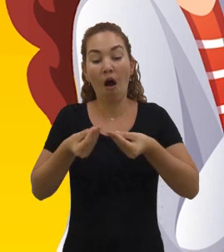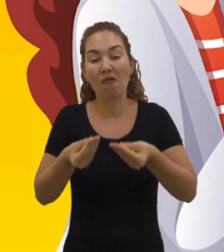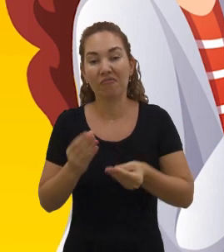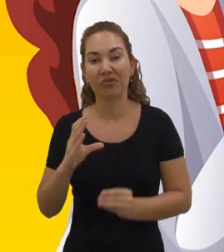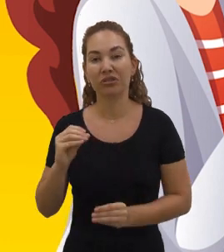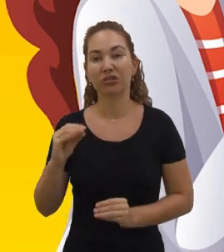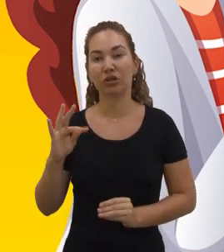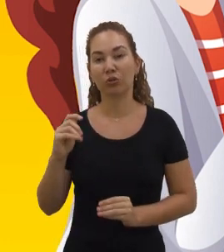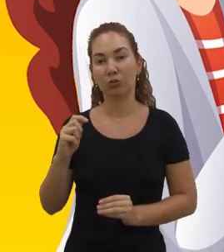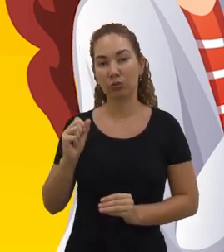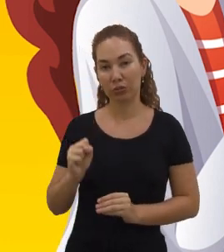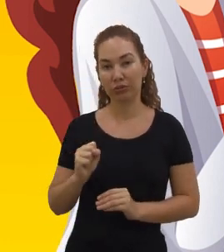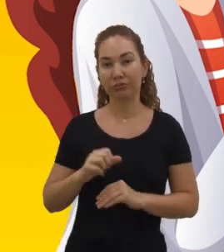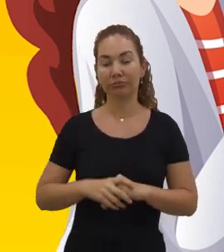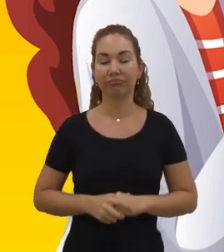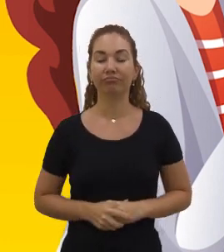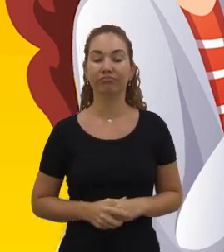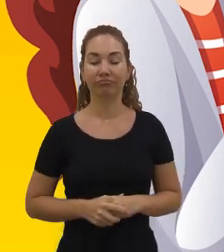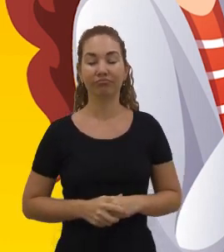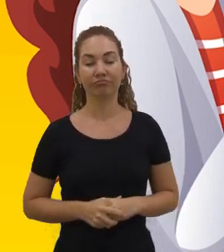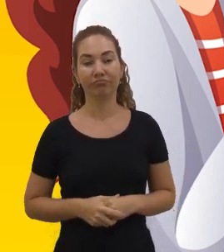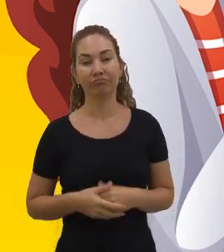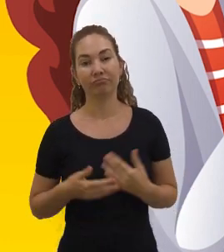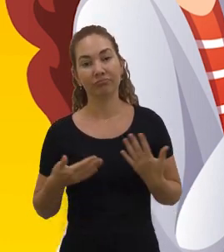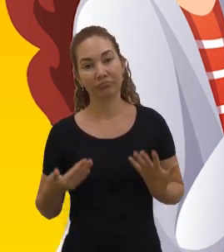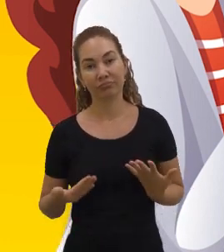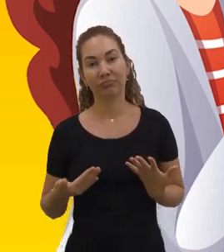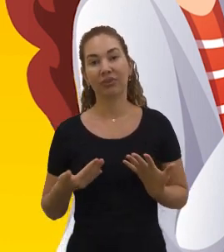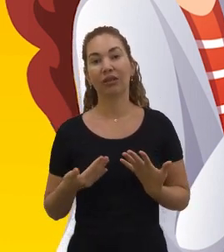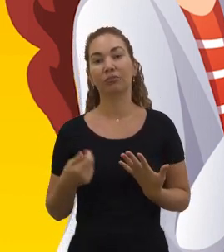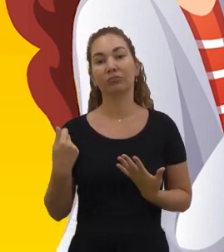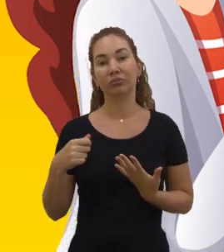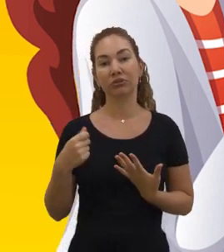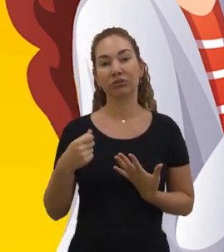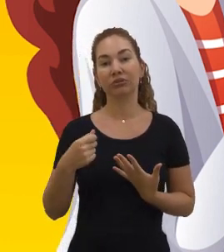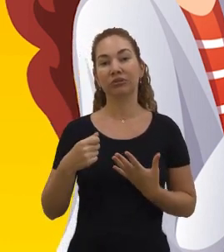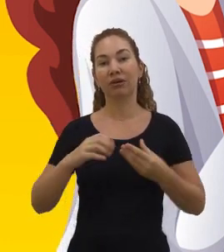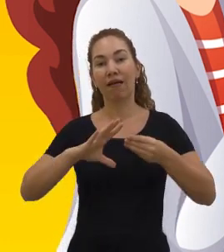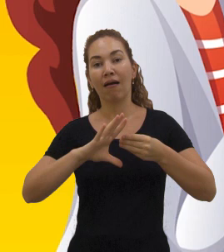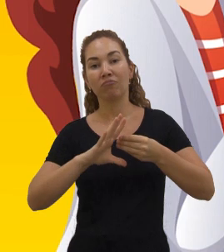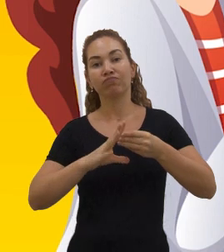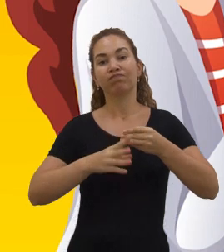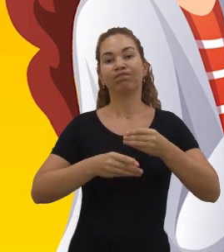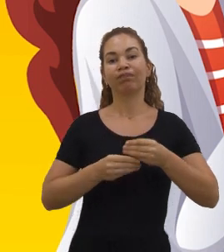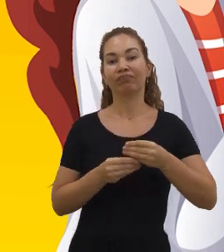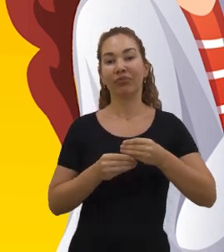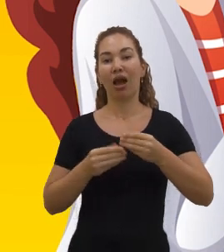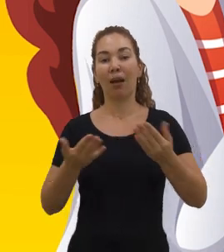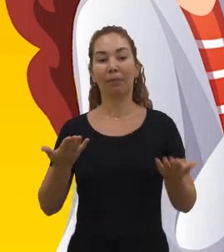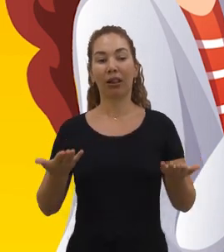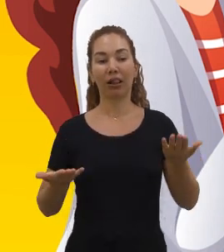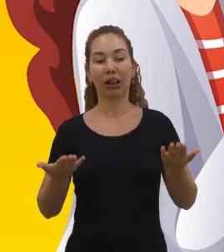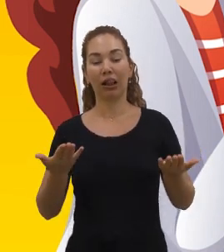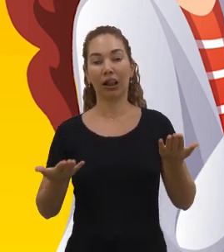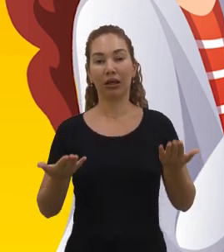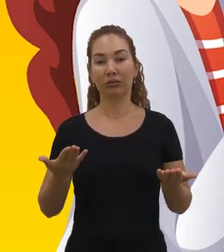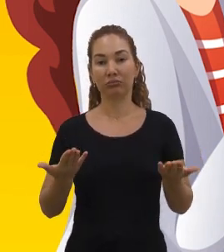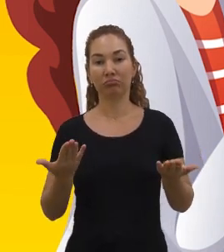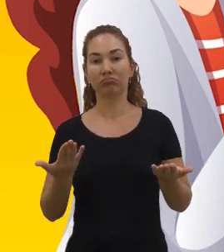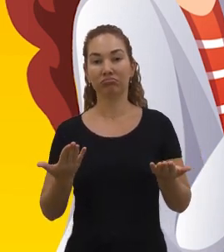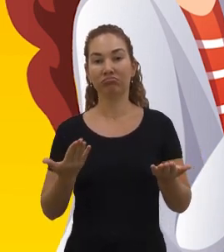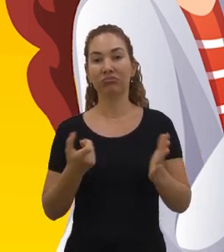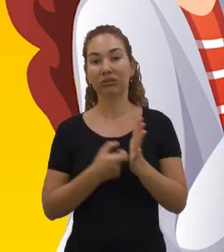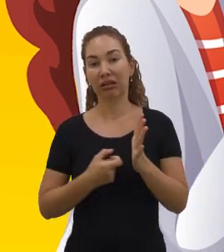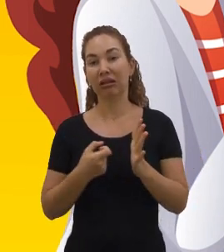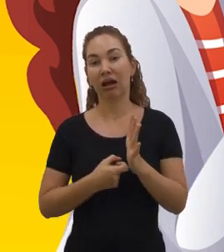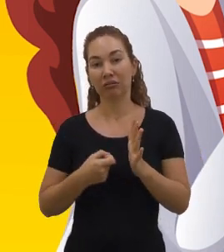cotas. Que bom Isso. que a gente conseguir compensar equilibrar essa balança e isso não for mais necessário, mas por